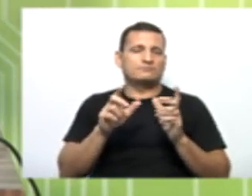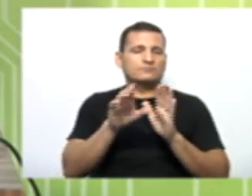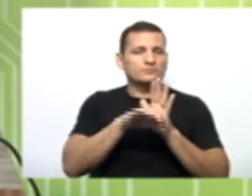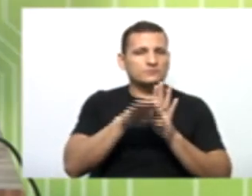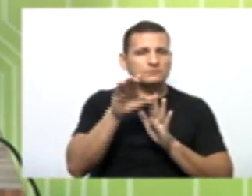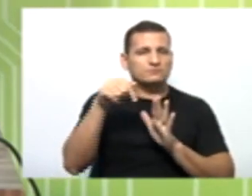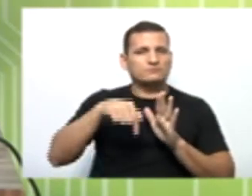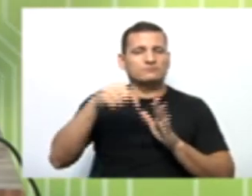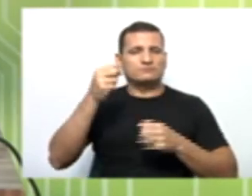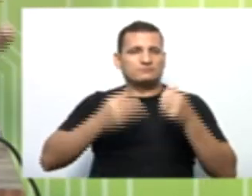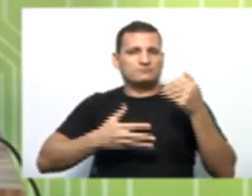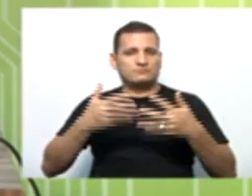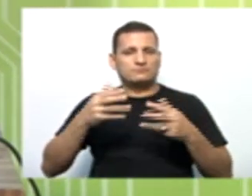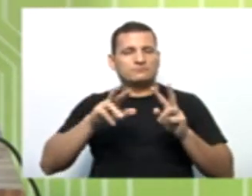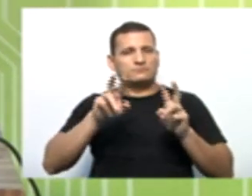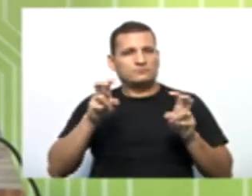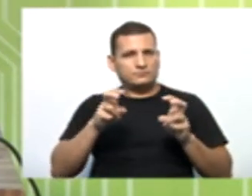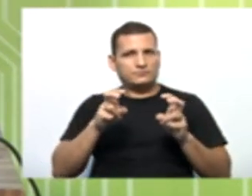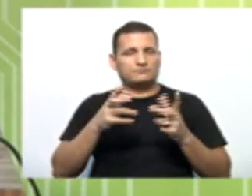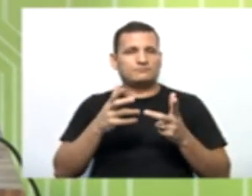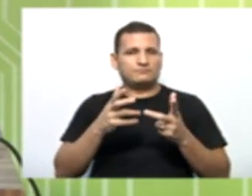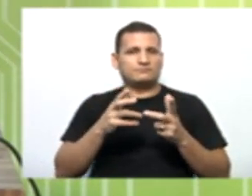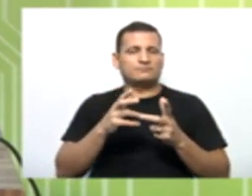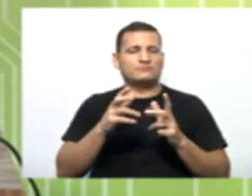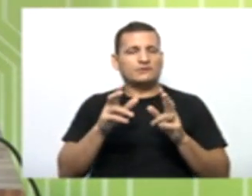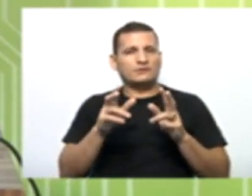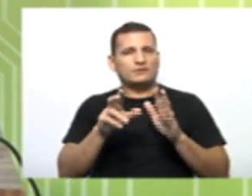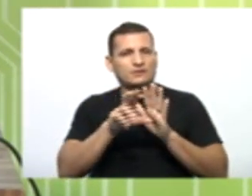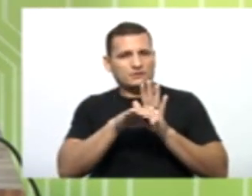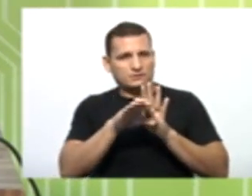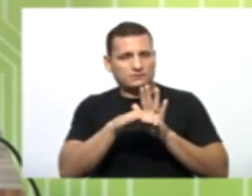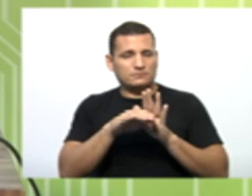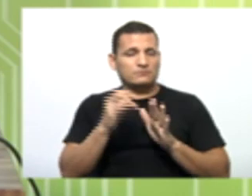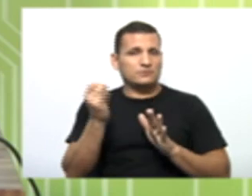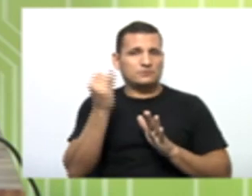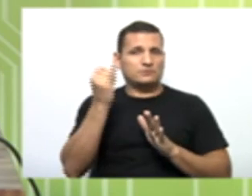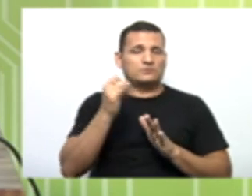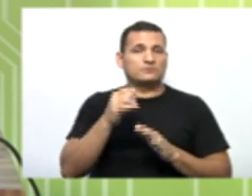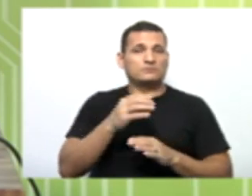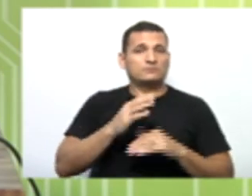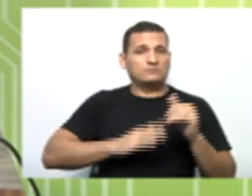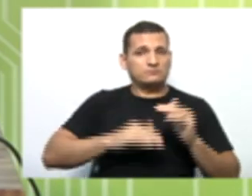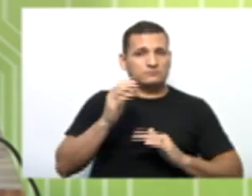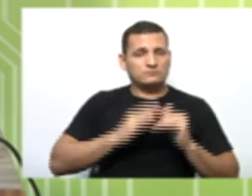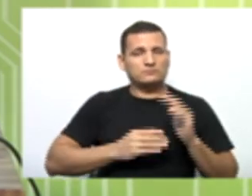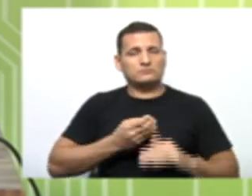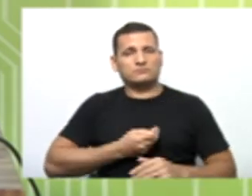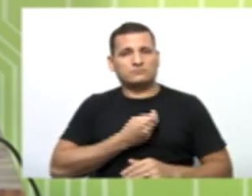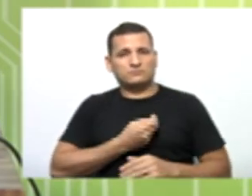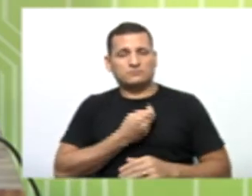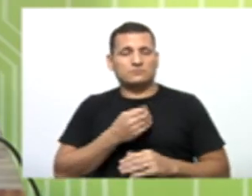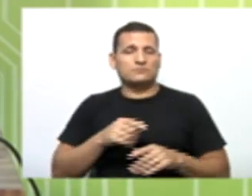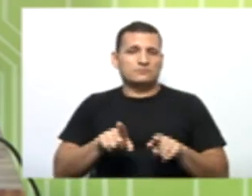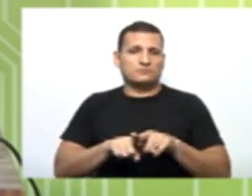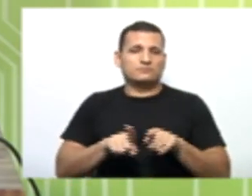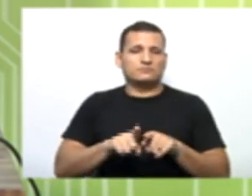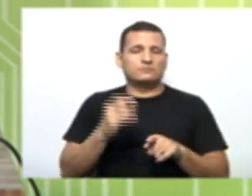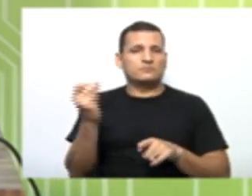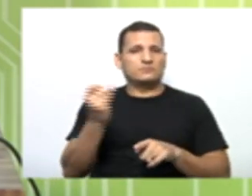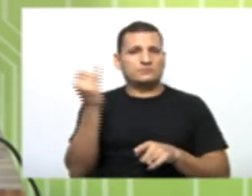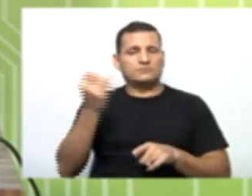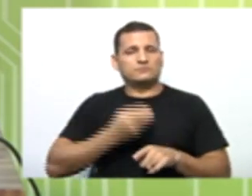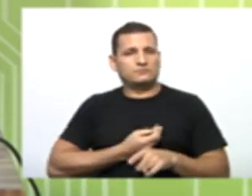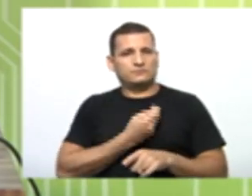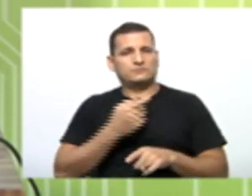os conceitos que nós estamos trabalhando, que são importantes, não apenas para a vida profissional, mas que são importantes também para a